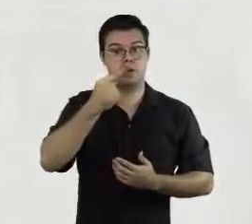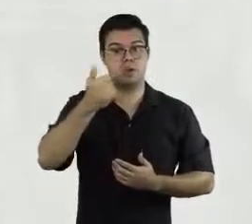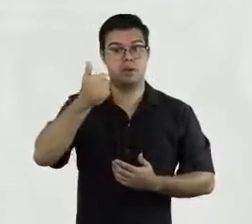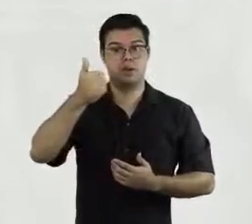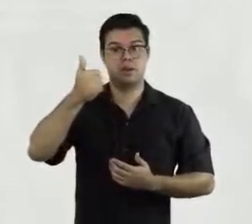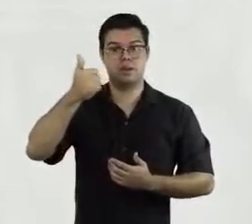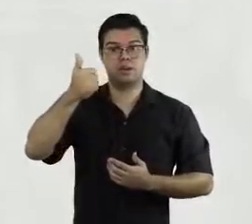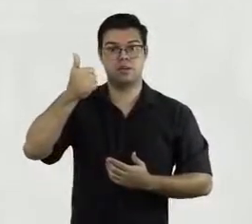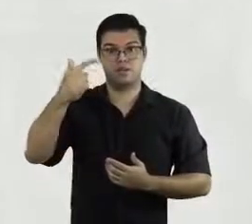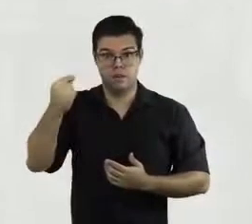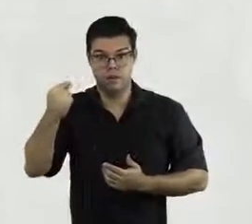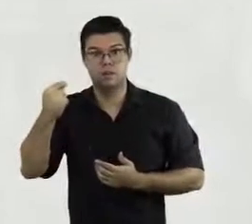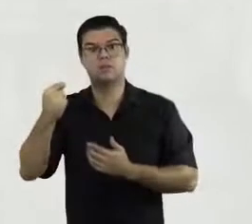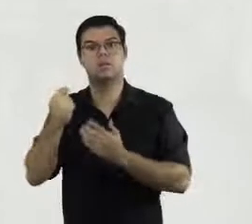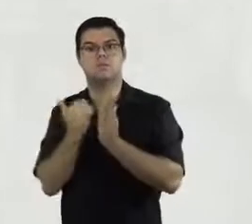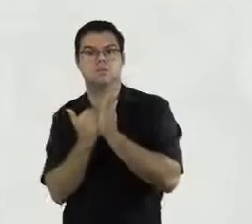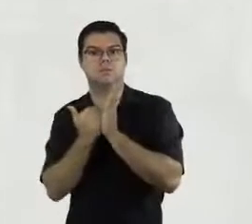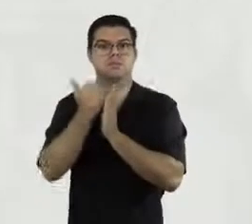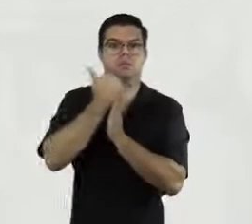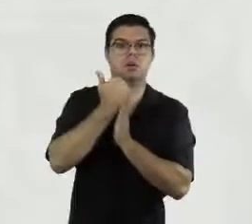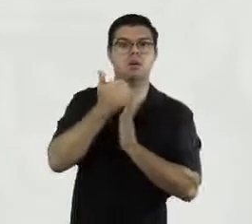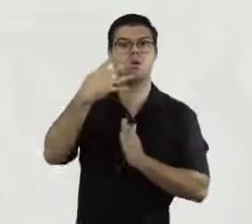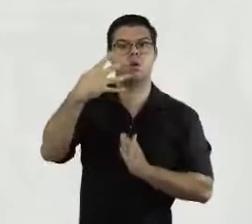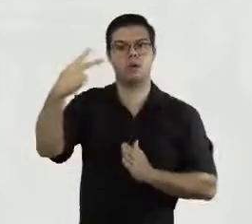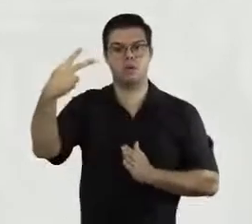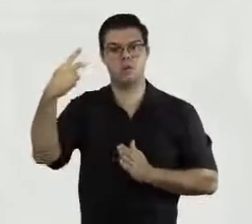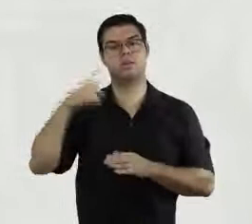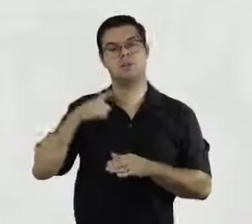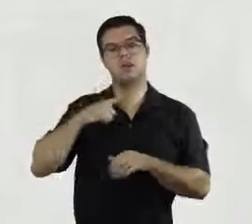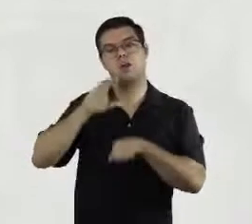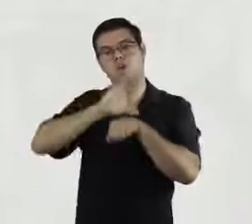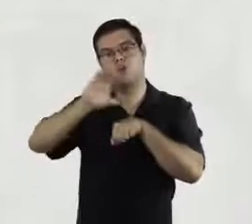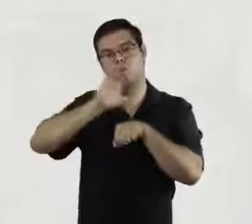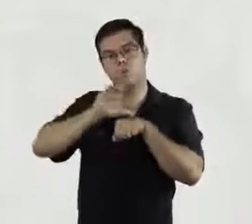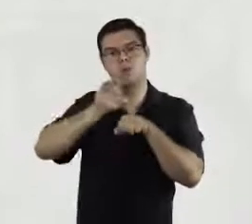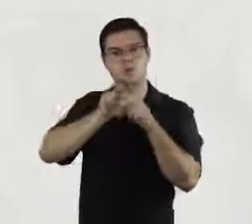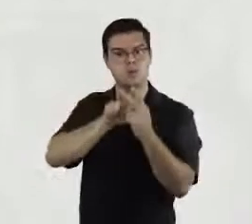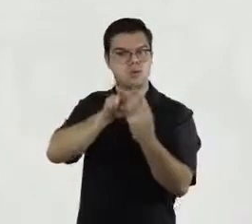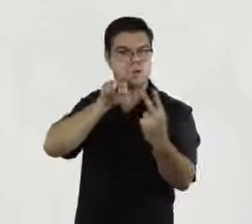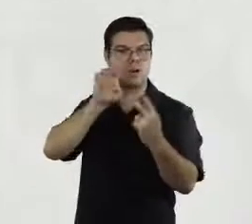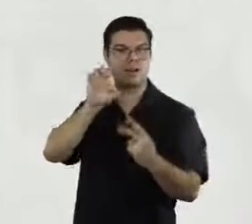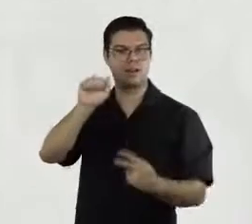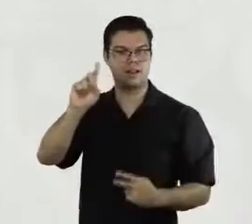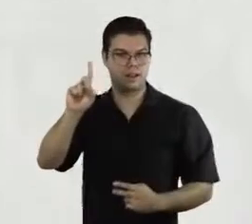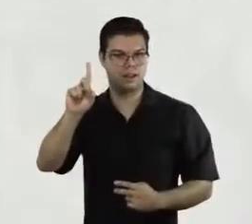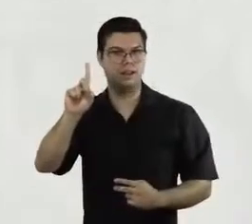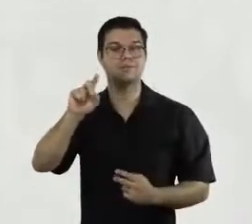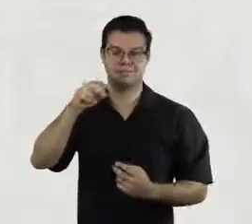42, considerando os recentes cursos de EAD, inclusive o da Unirio.